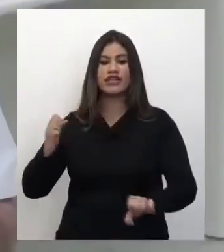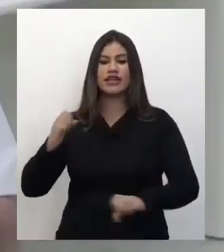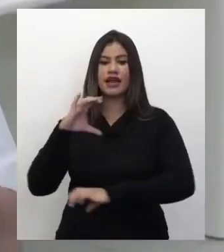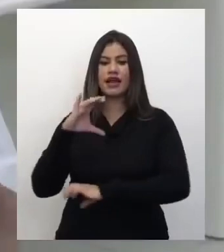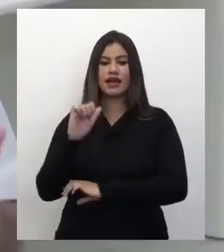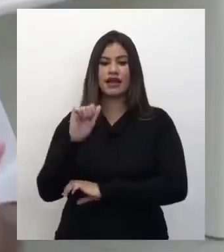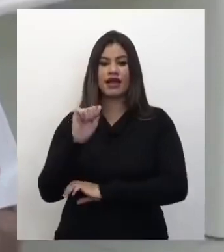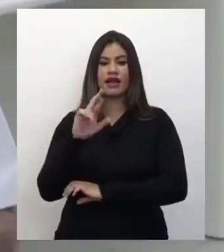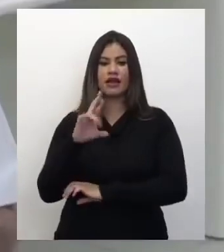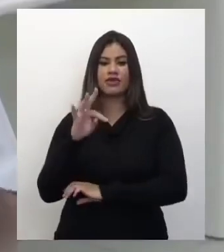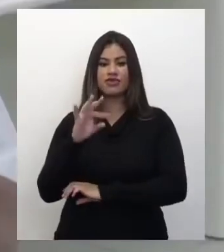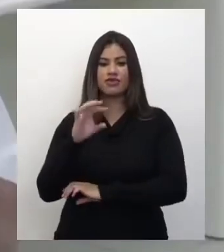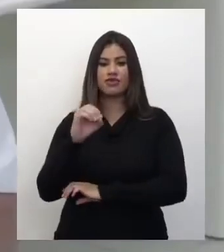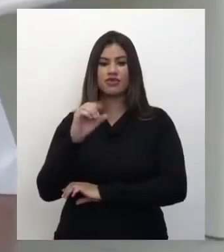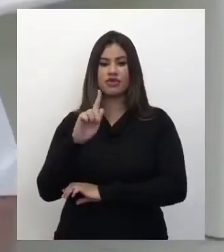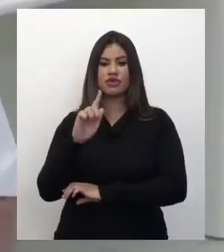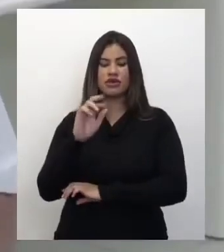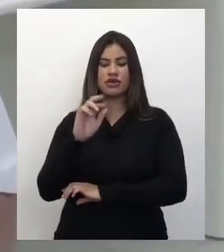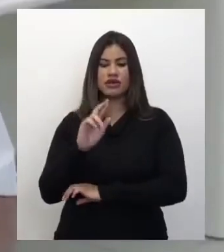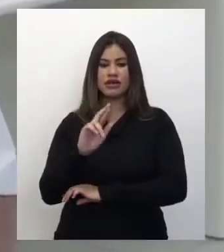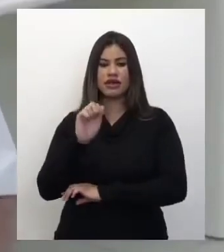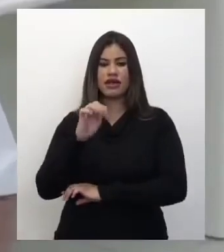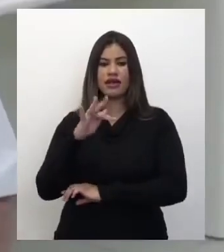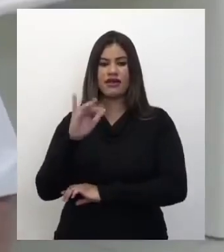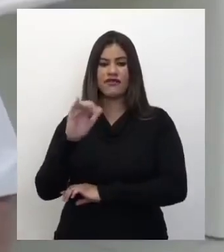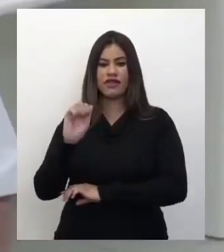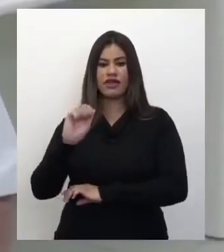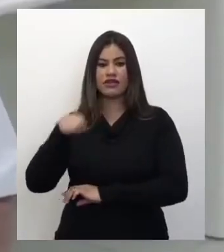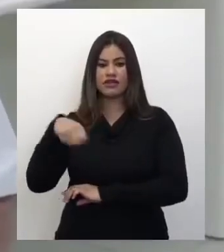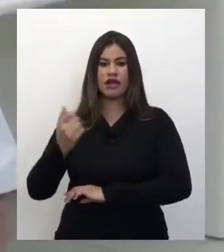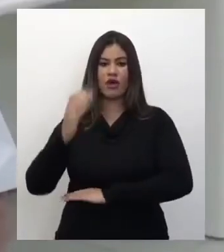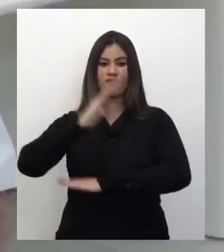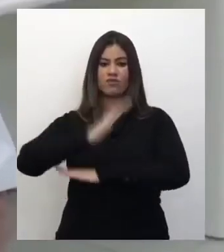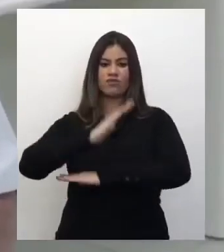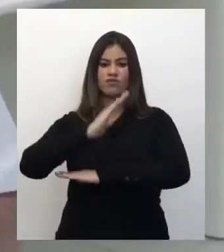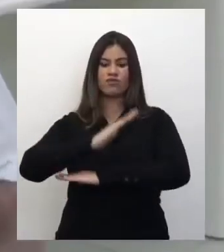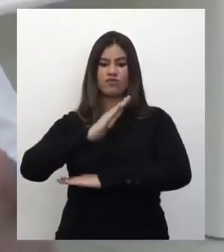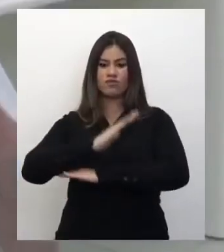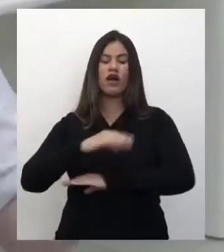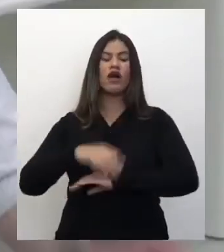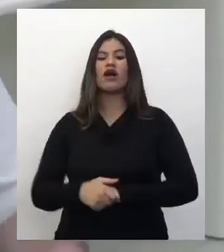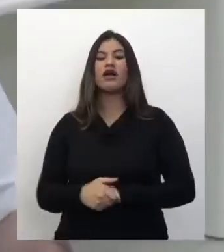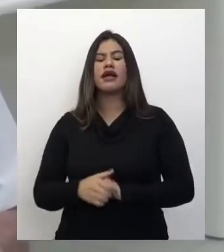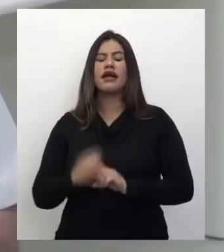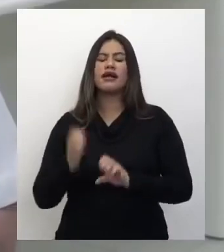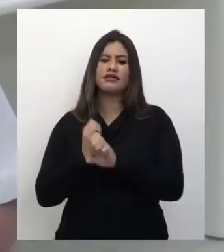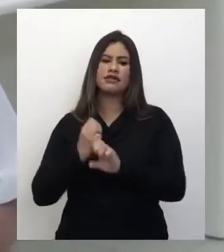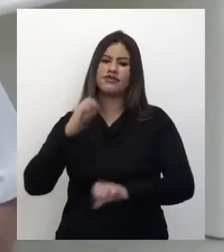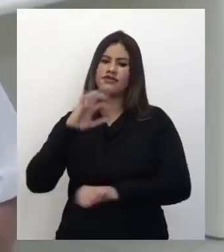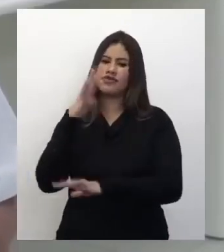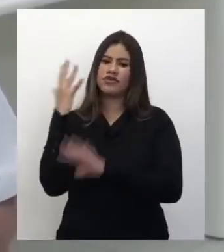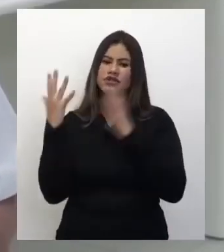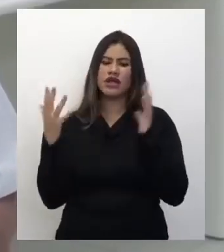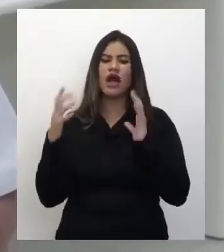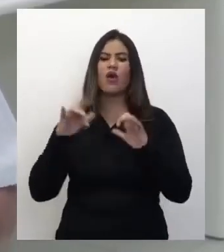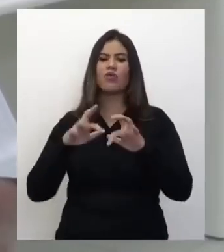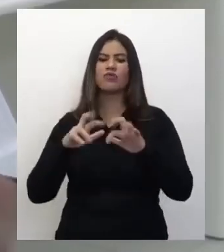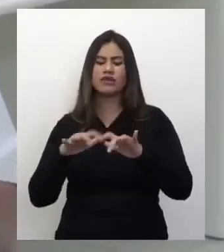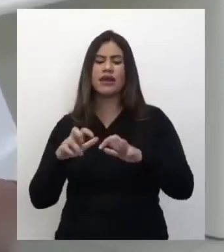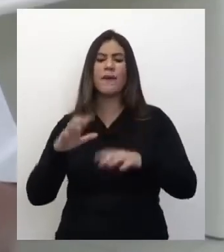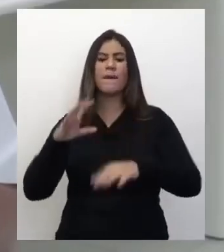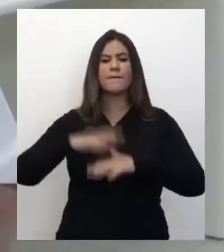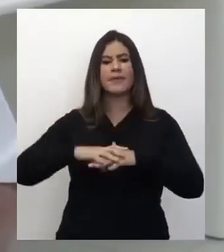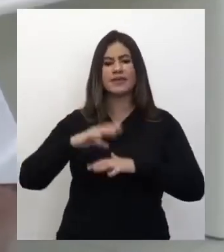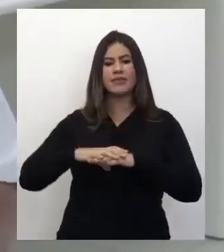permite, né, que várias áreas se incluam nessa profissão, no caso a engenharia florestal, a parte de computação, matemática.